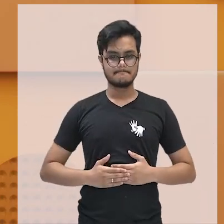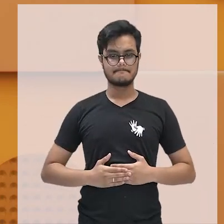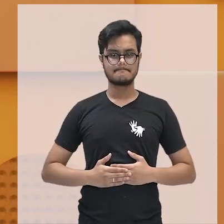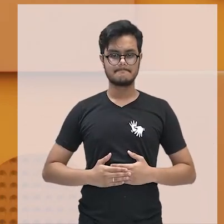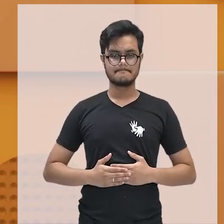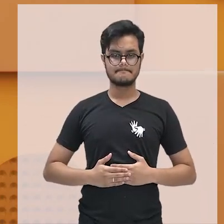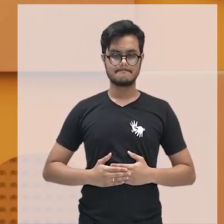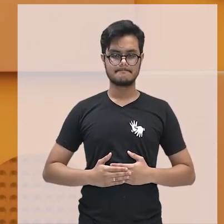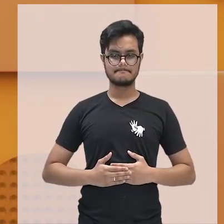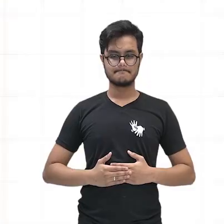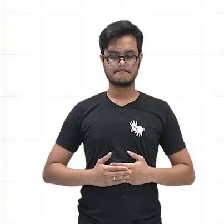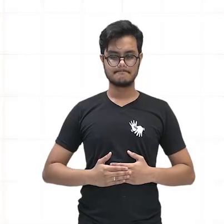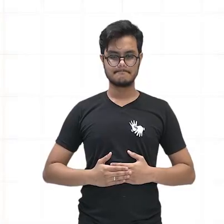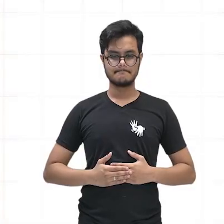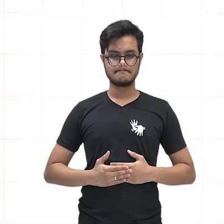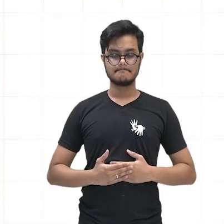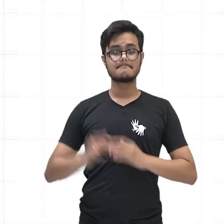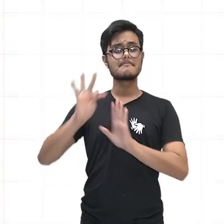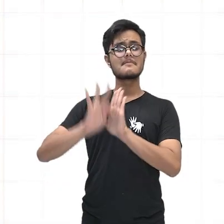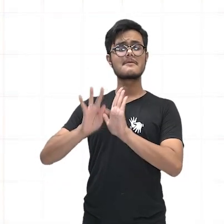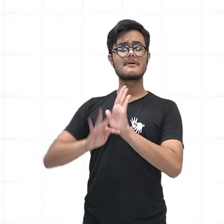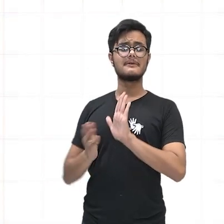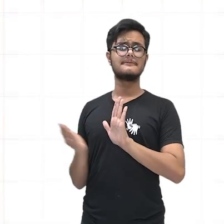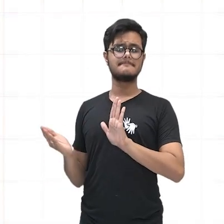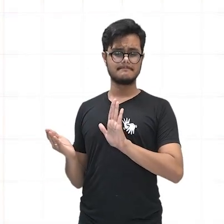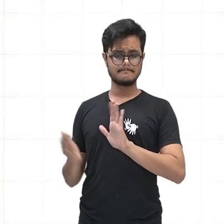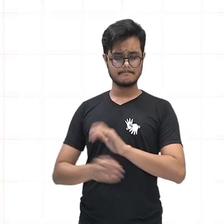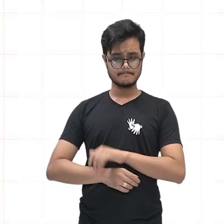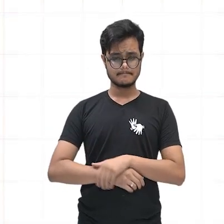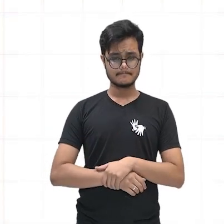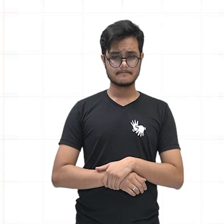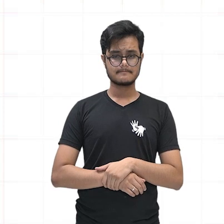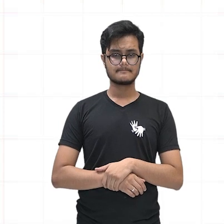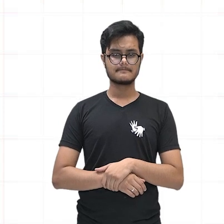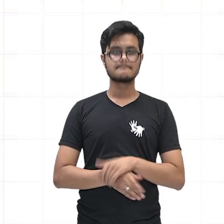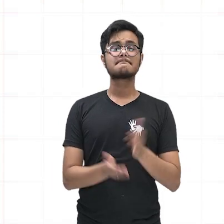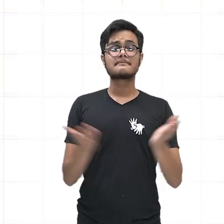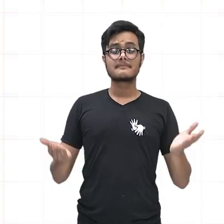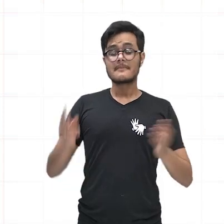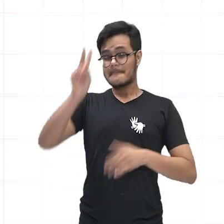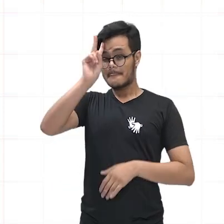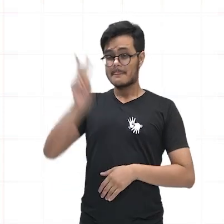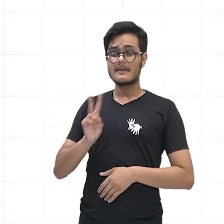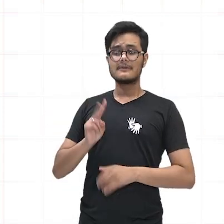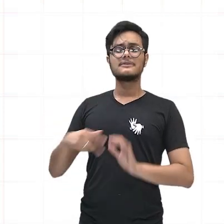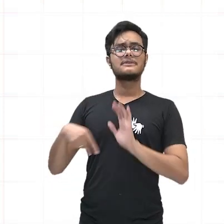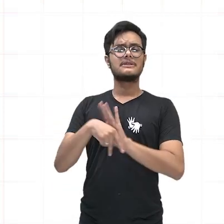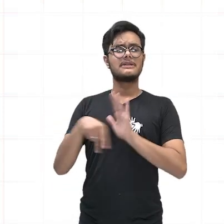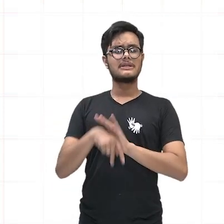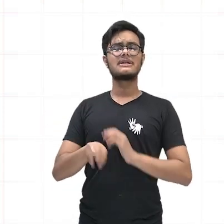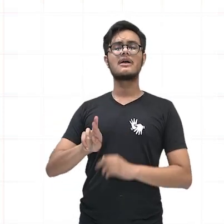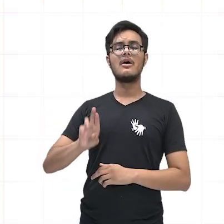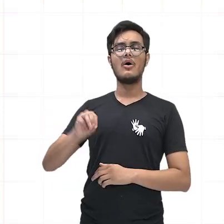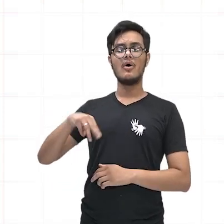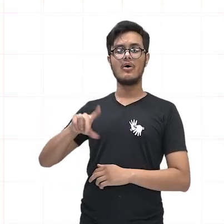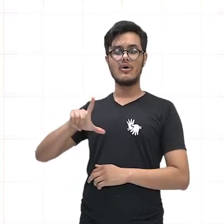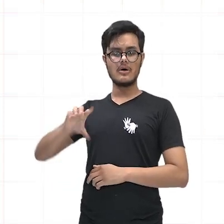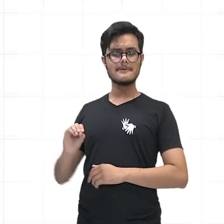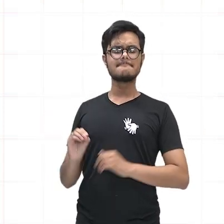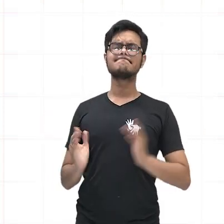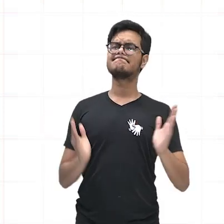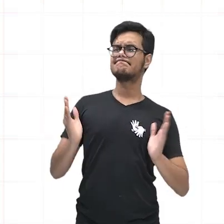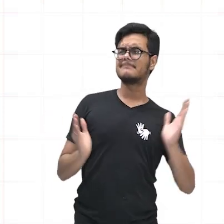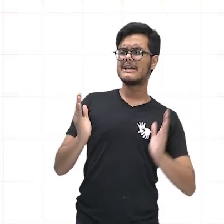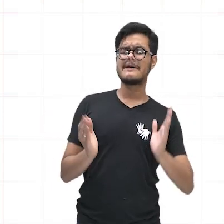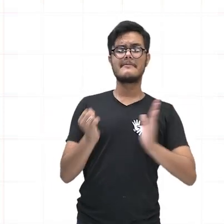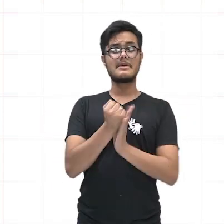cidade de Roma olha só o que diz aí a nossa cartela olha só a gente tem a versão histórica da fundação de Roma que diz o seguinte por volta aí do